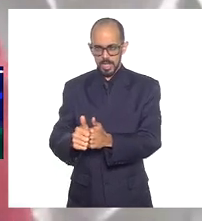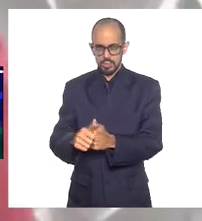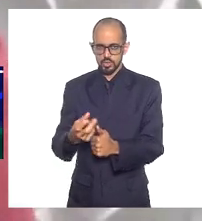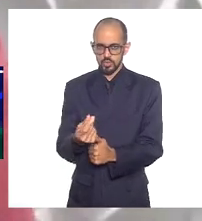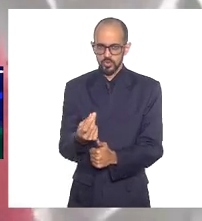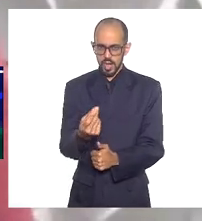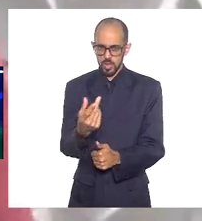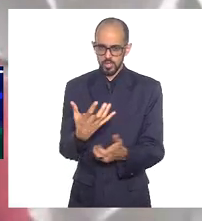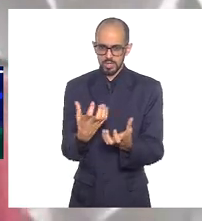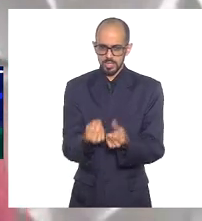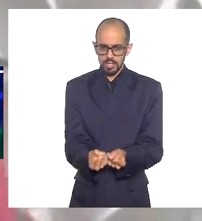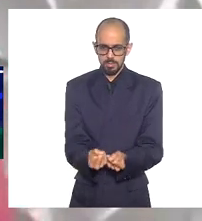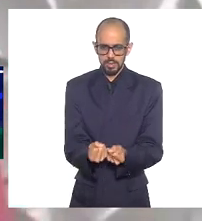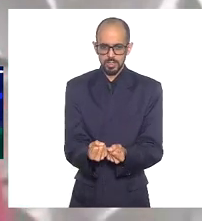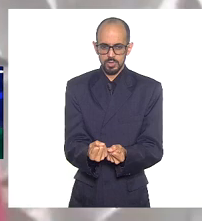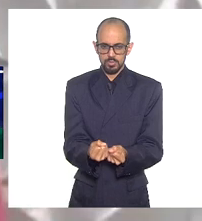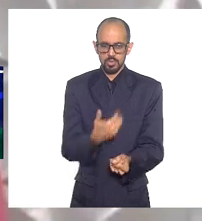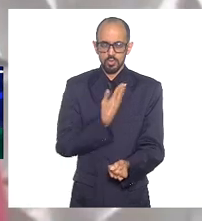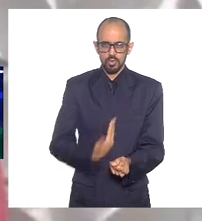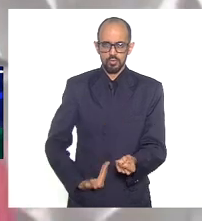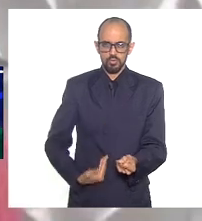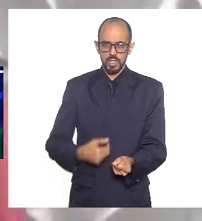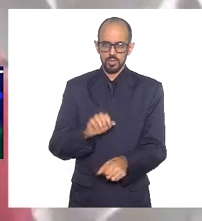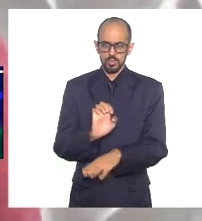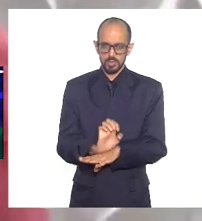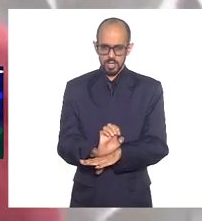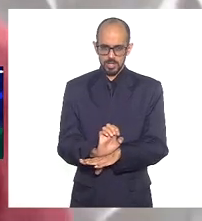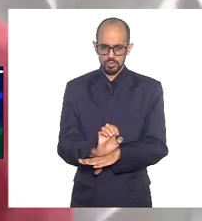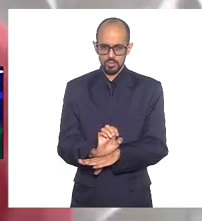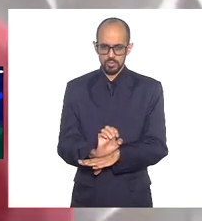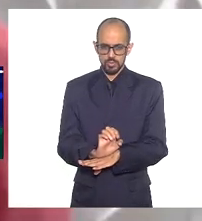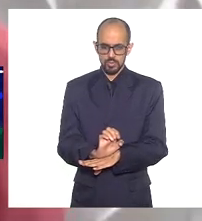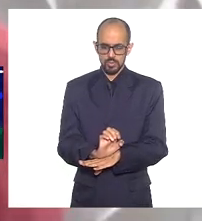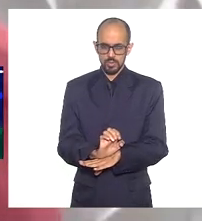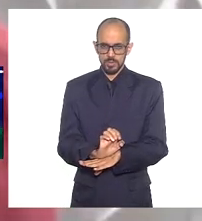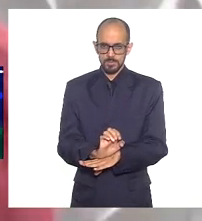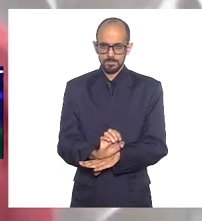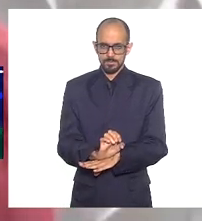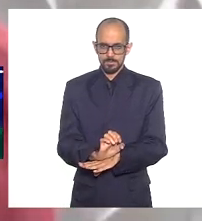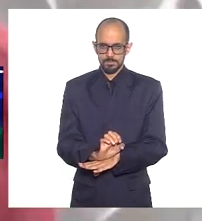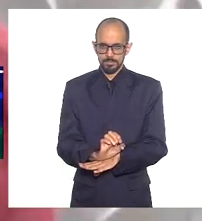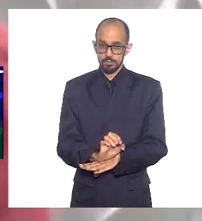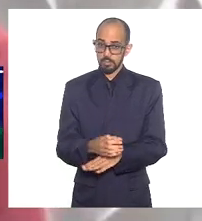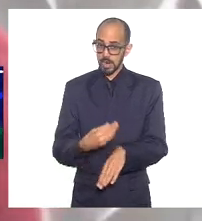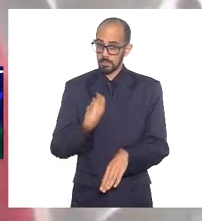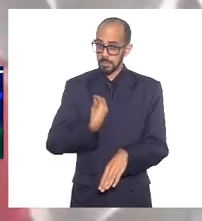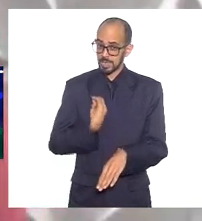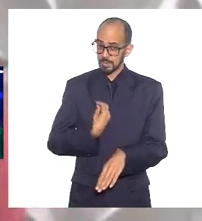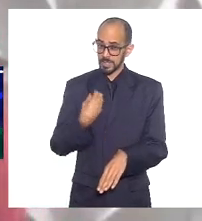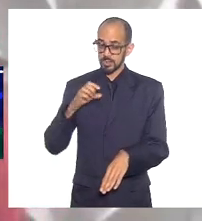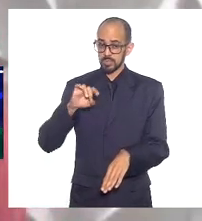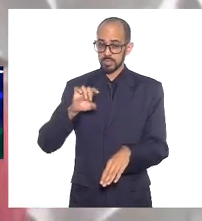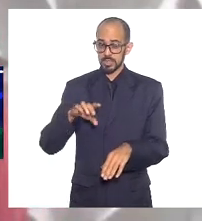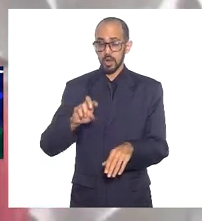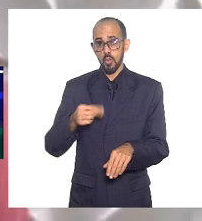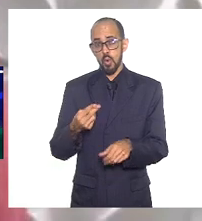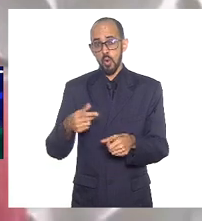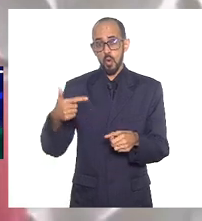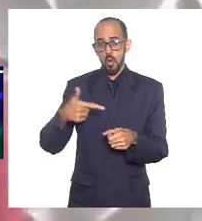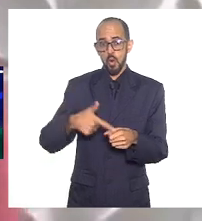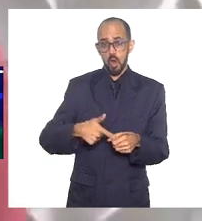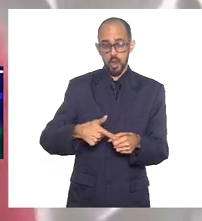valores recebidos pelo governo do estado fosse a partir de participações especiais ou de rodo de petróleo